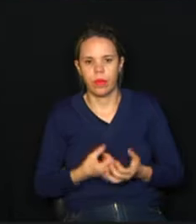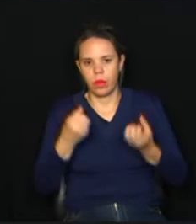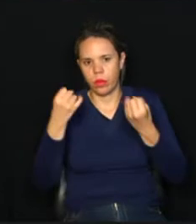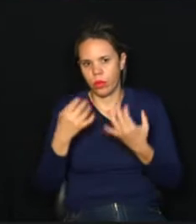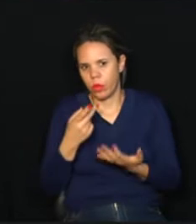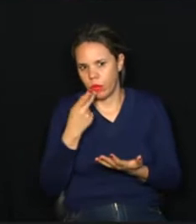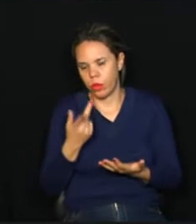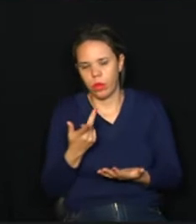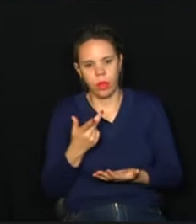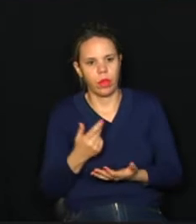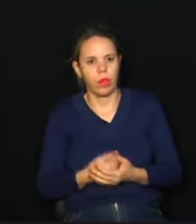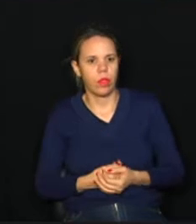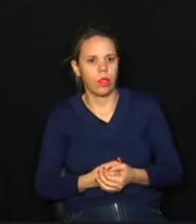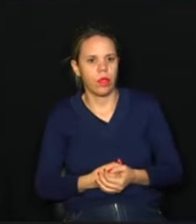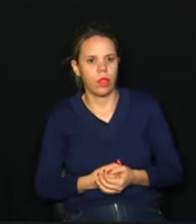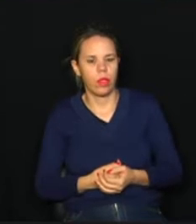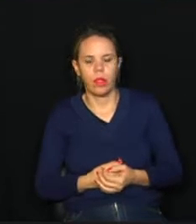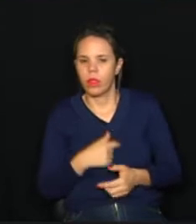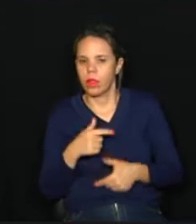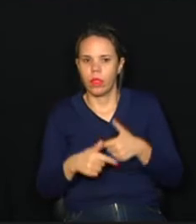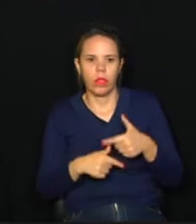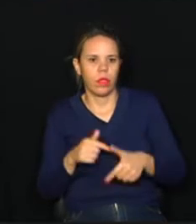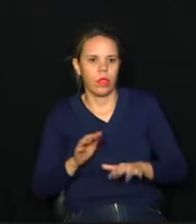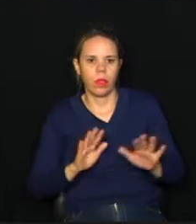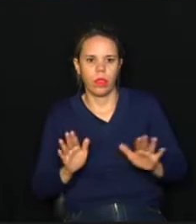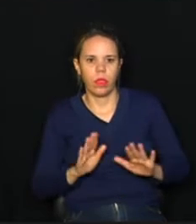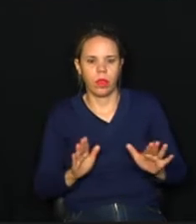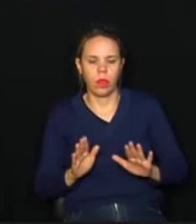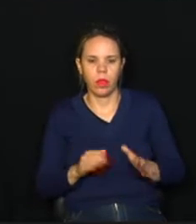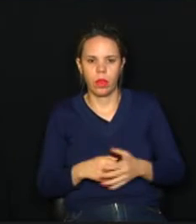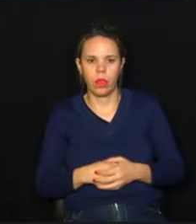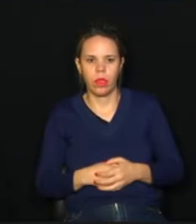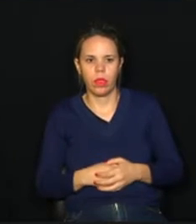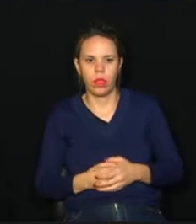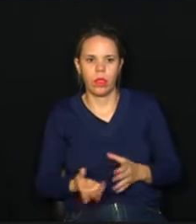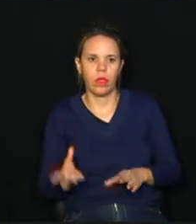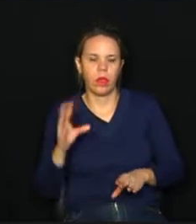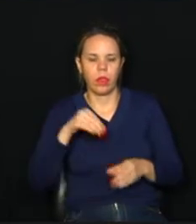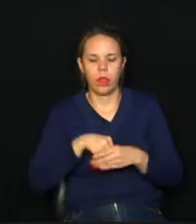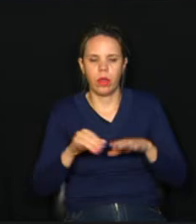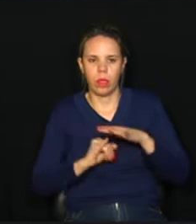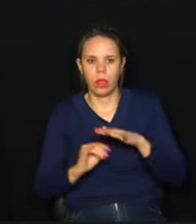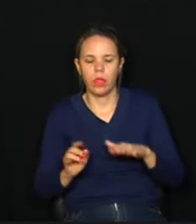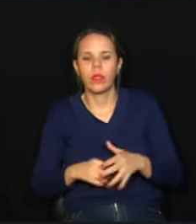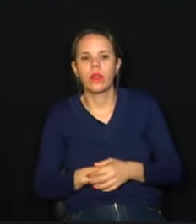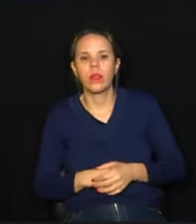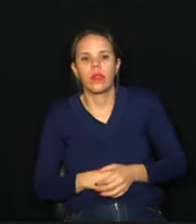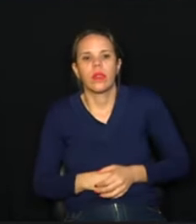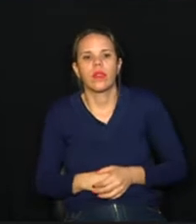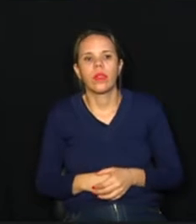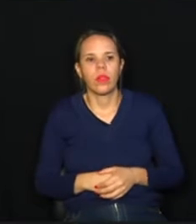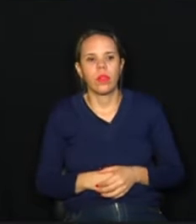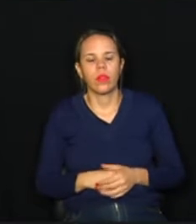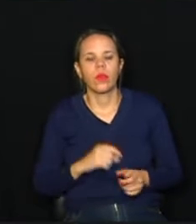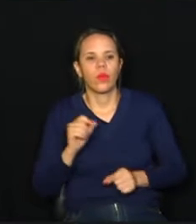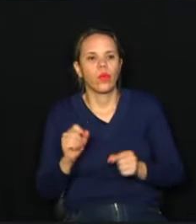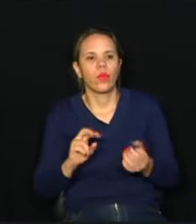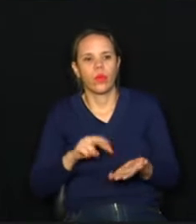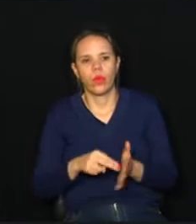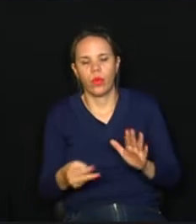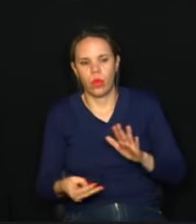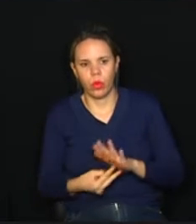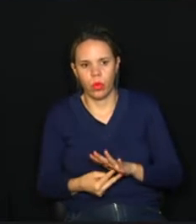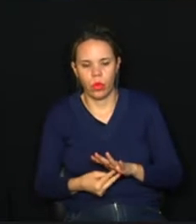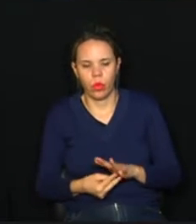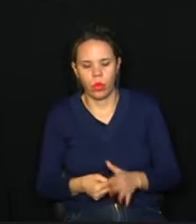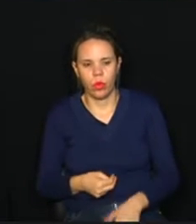aqui não vão ser tanto em função da situação interna do Instituto, mas do que ele representa